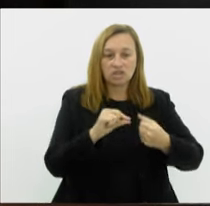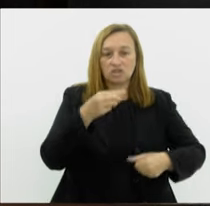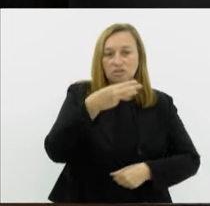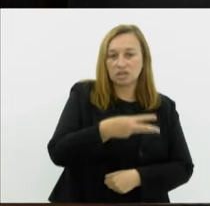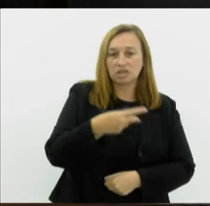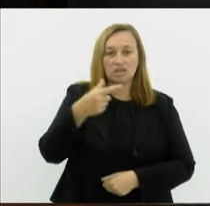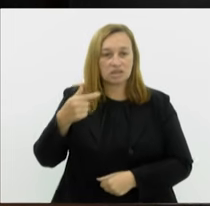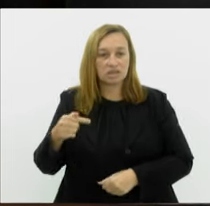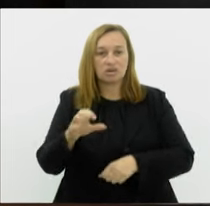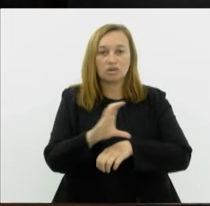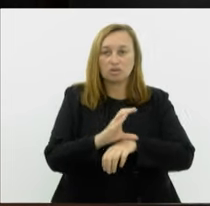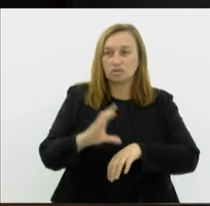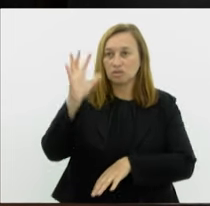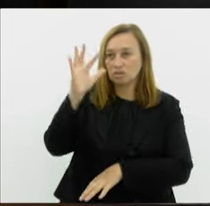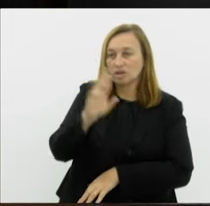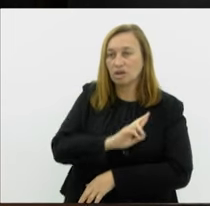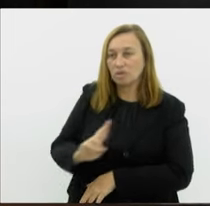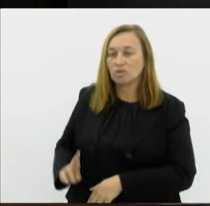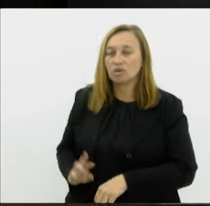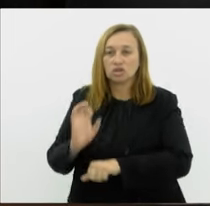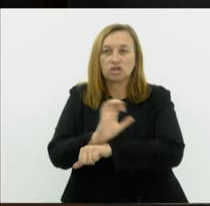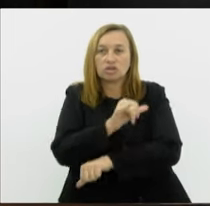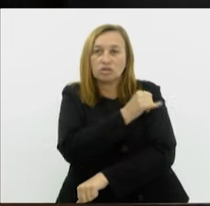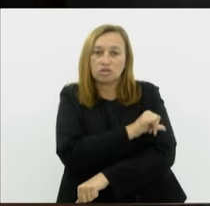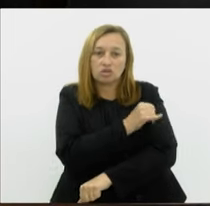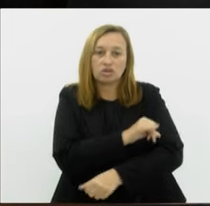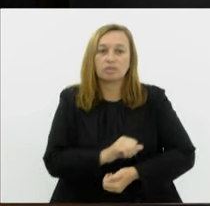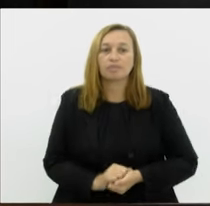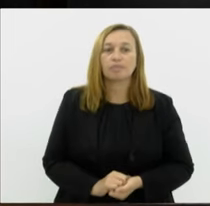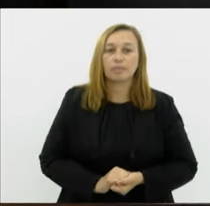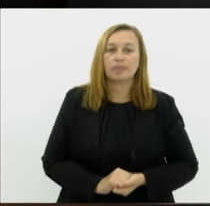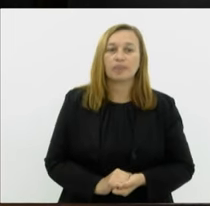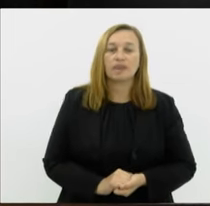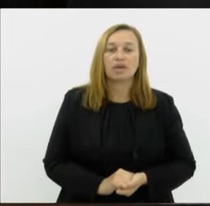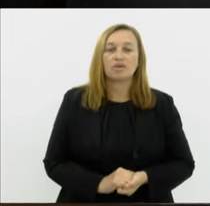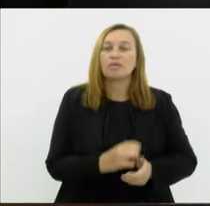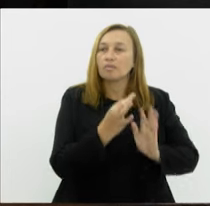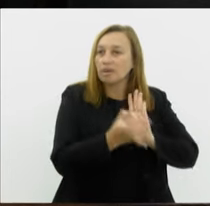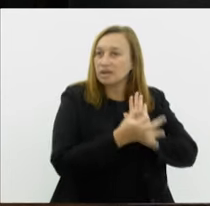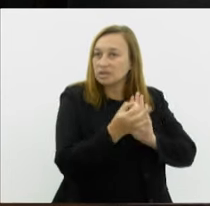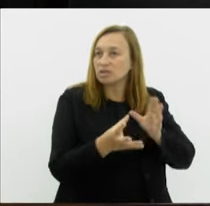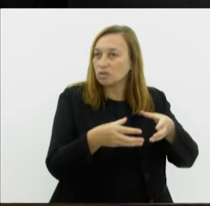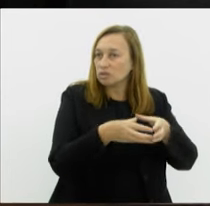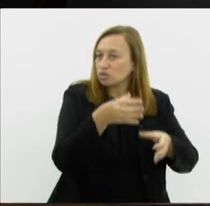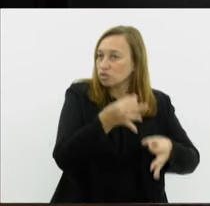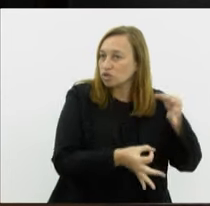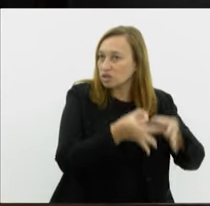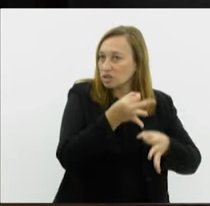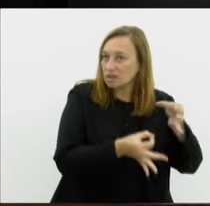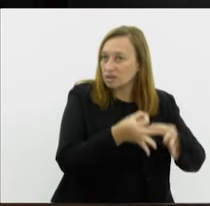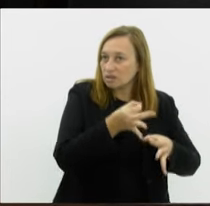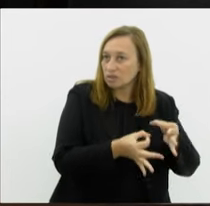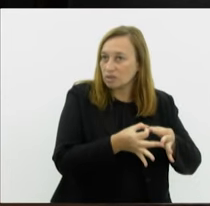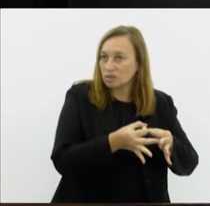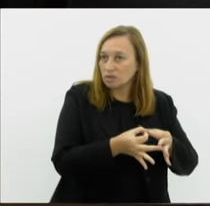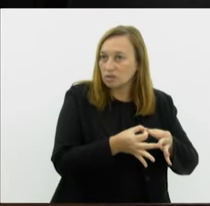Constituição da República, no âmbito do Estado do Rio de Janeiro. Pareceres das comissões Constituição e Justiça